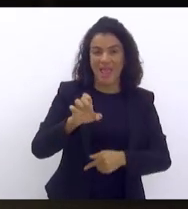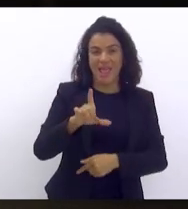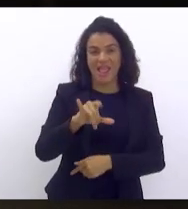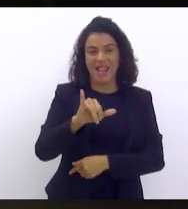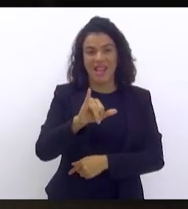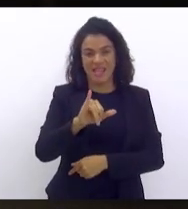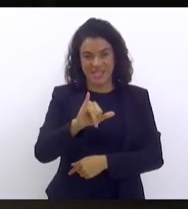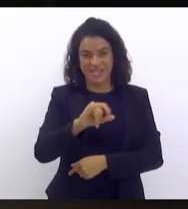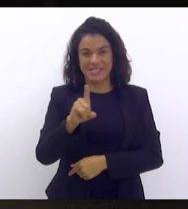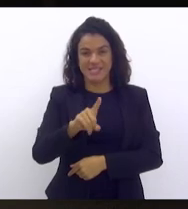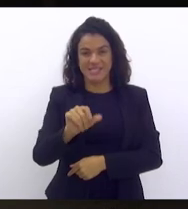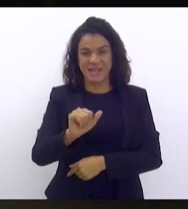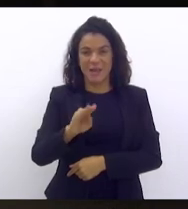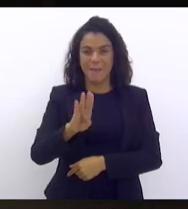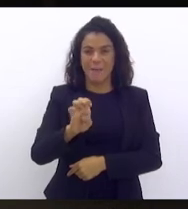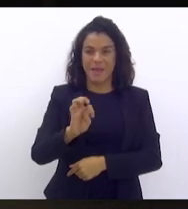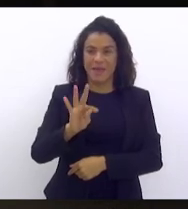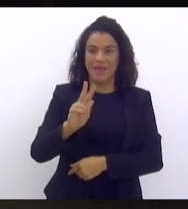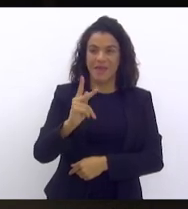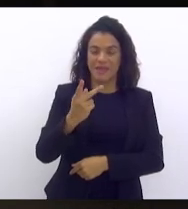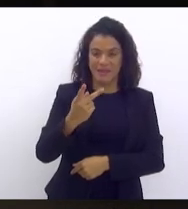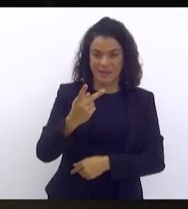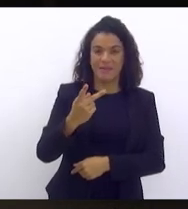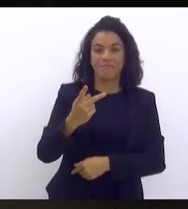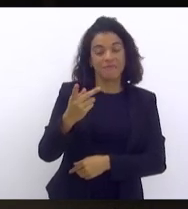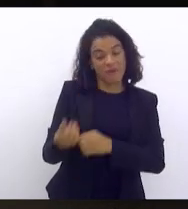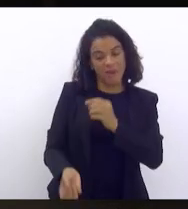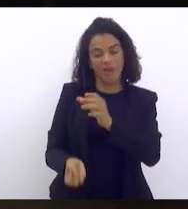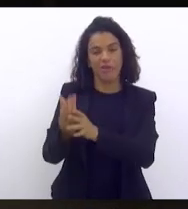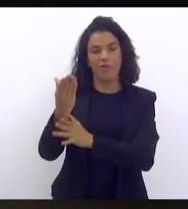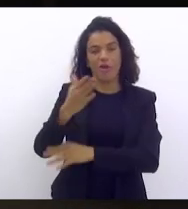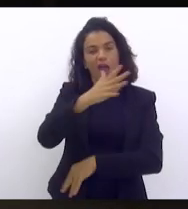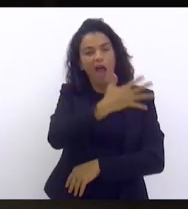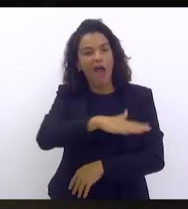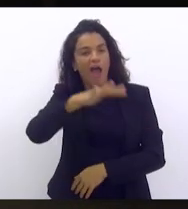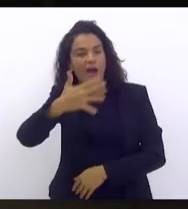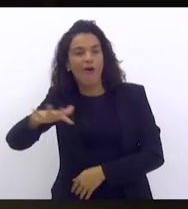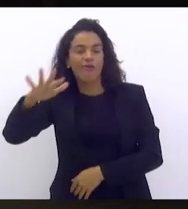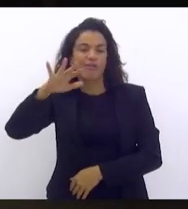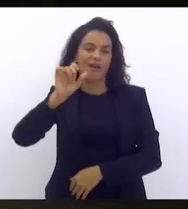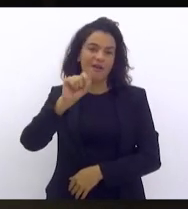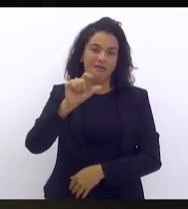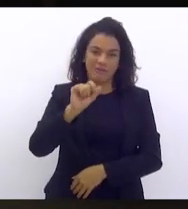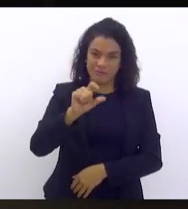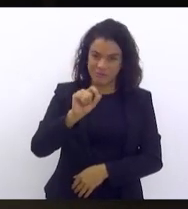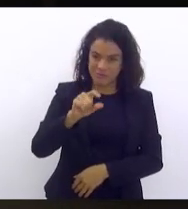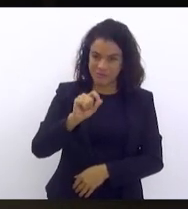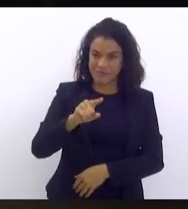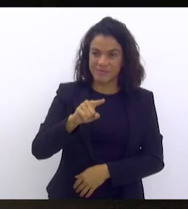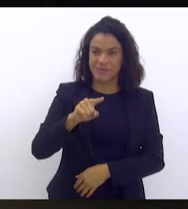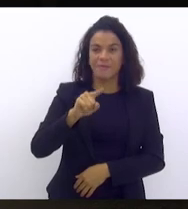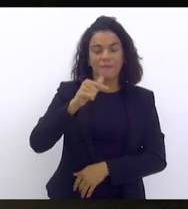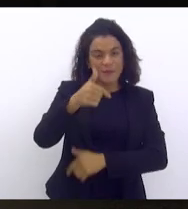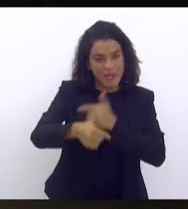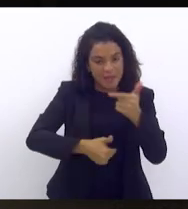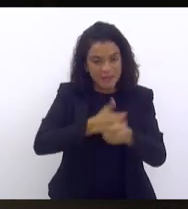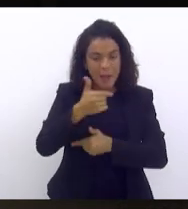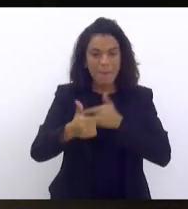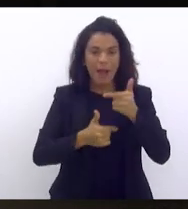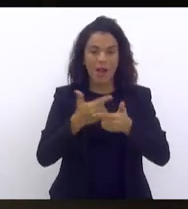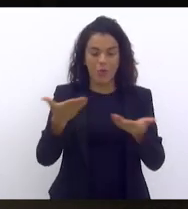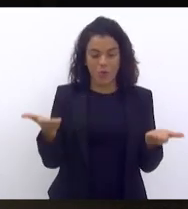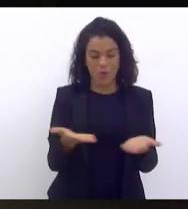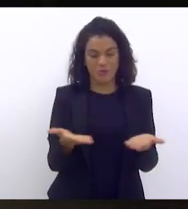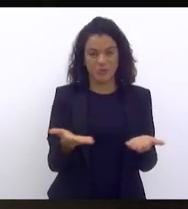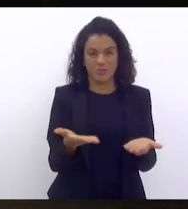Casa fez. E foi isso que ela criou, essa é a Onda Azul. E é isso que nós fazemos dentro dessa Assembleia Legislativa